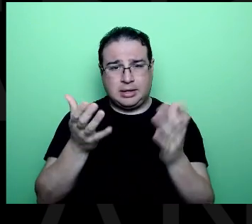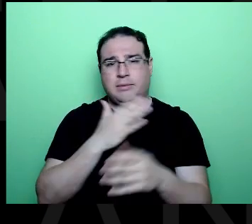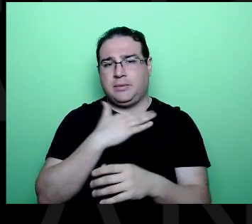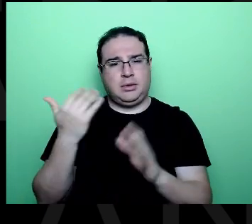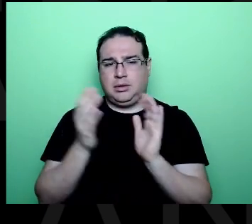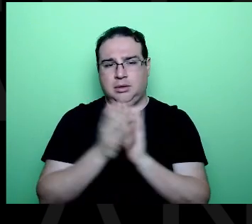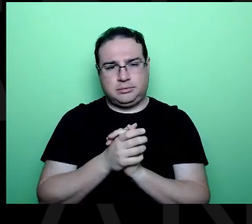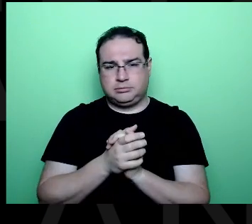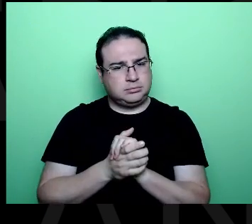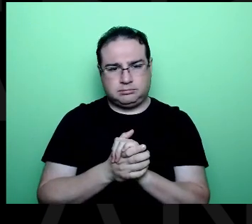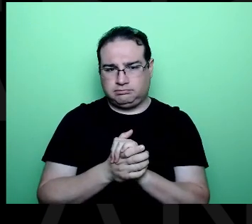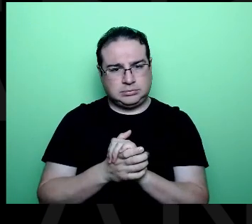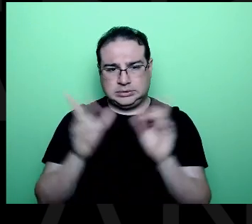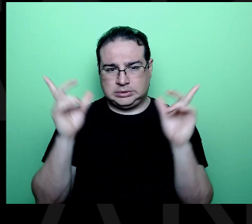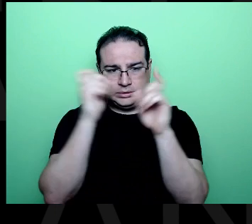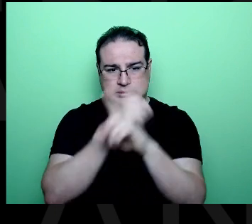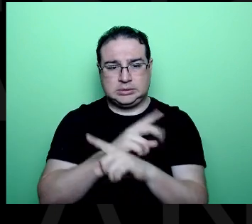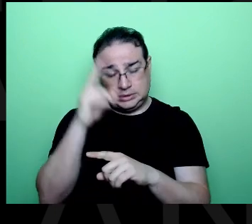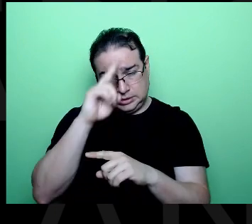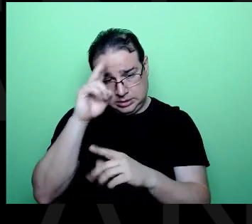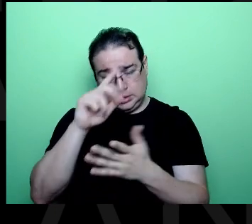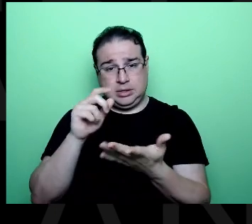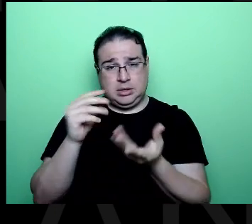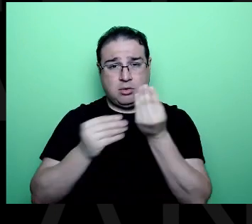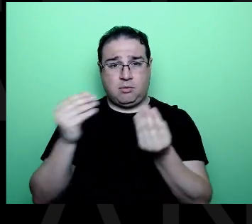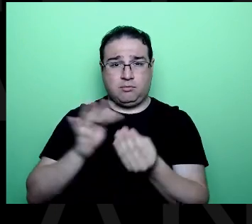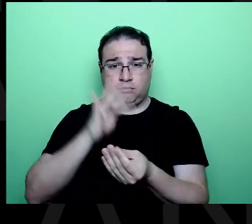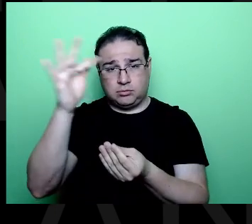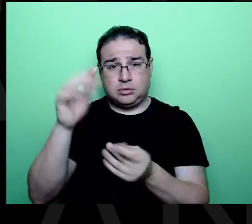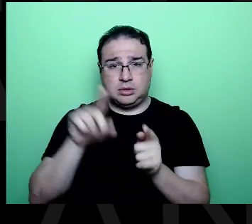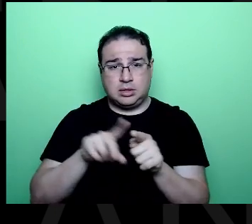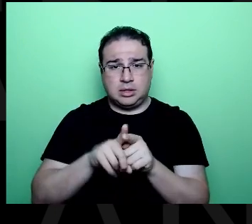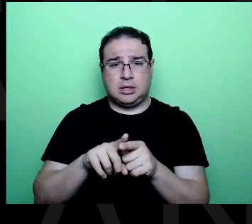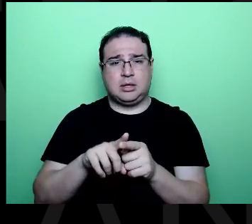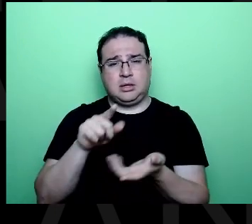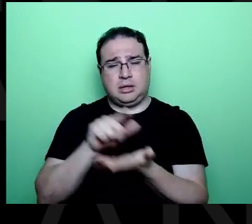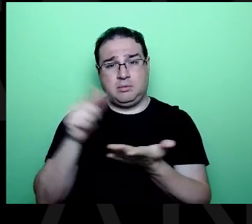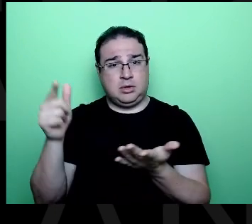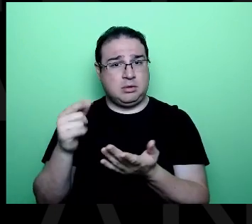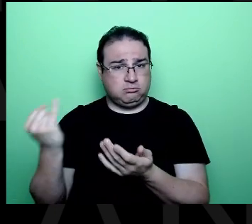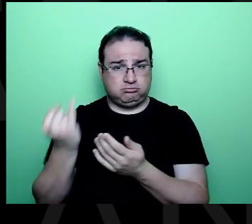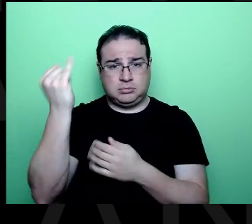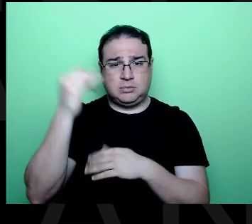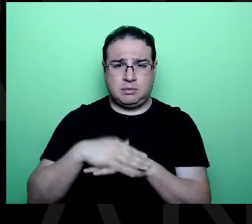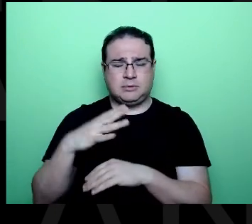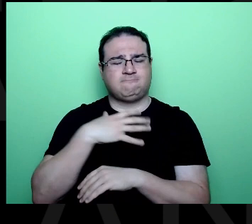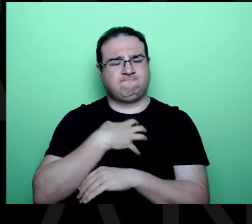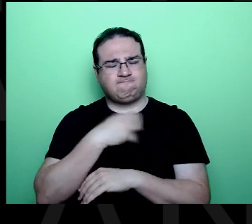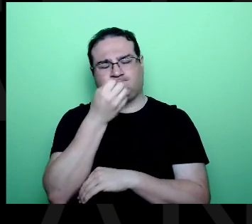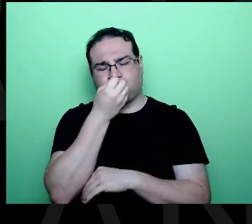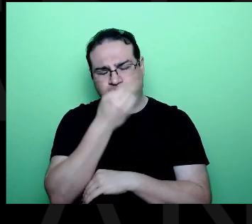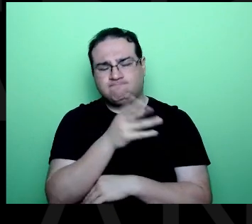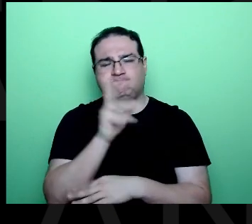jornal. Escrever para a história, escrever grandes reportagens, acho que é muito prazeroso mesmo a